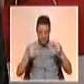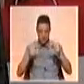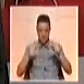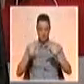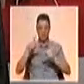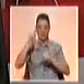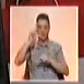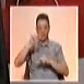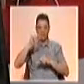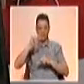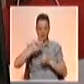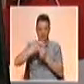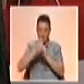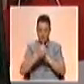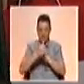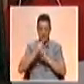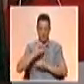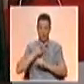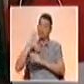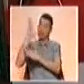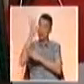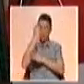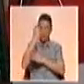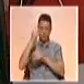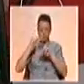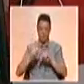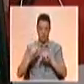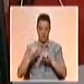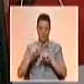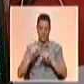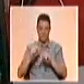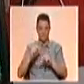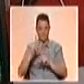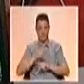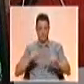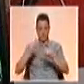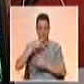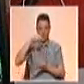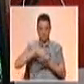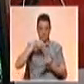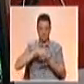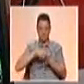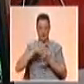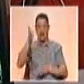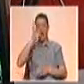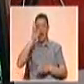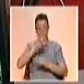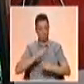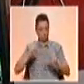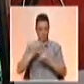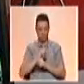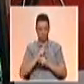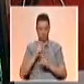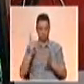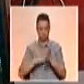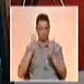como já foi muito referido, adaptadas ao nosso clima e que não exijam muita água, portanto estejam ali.